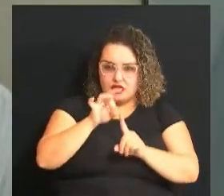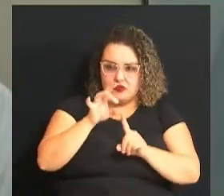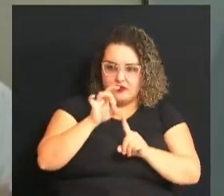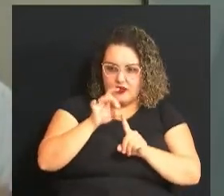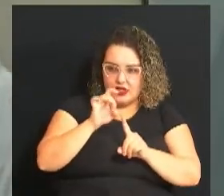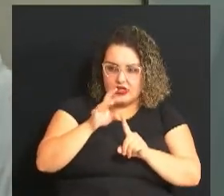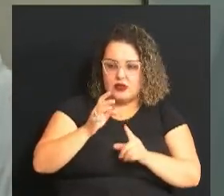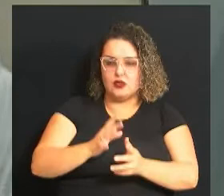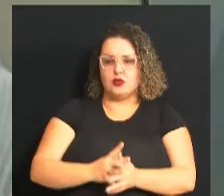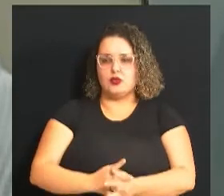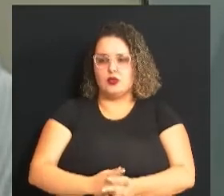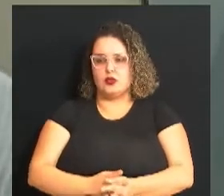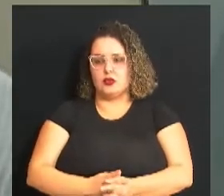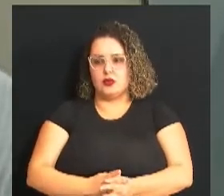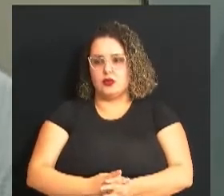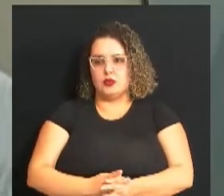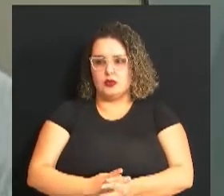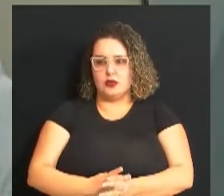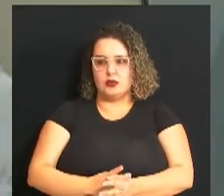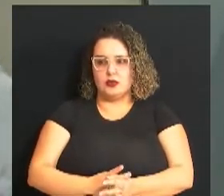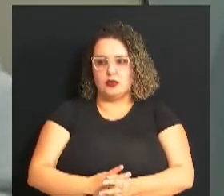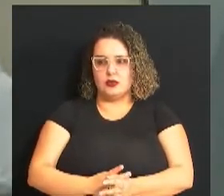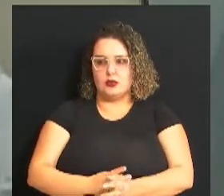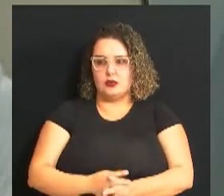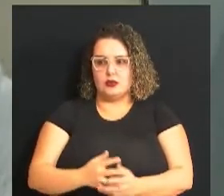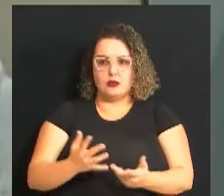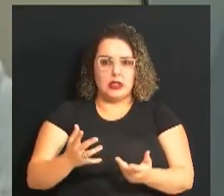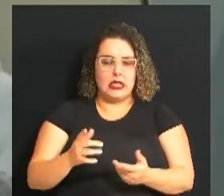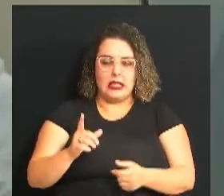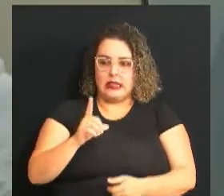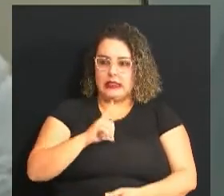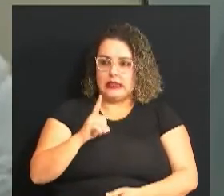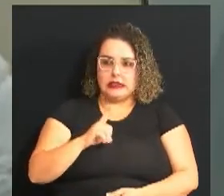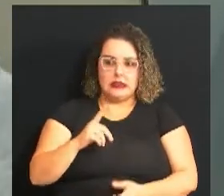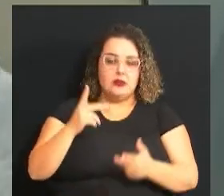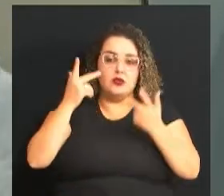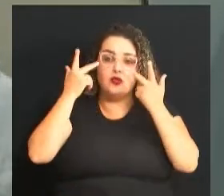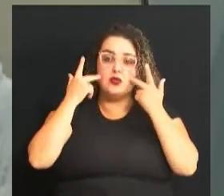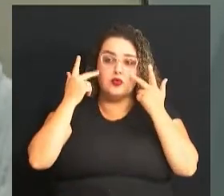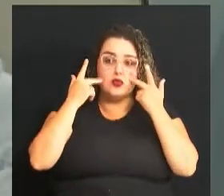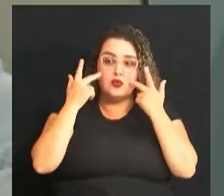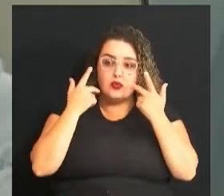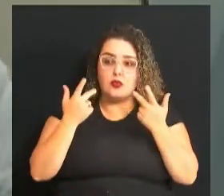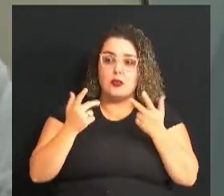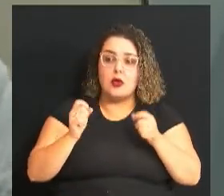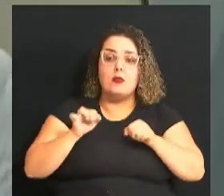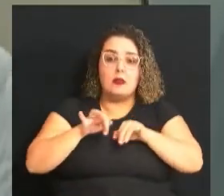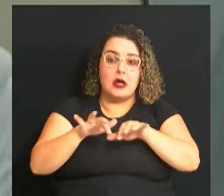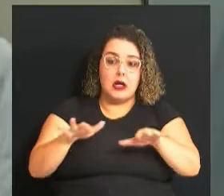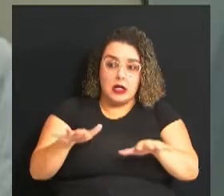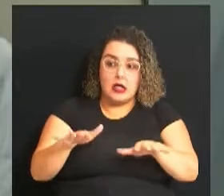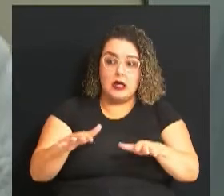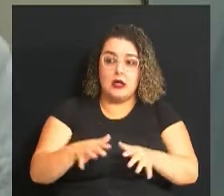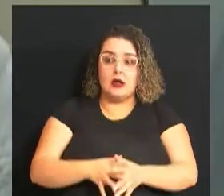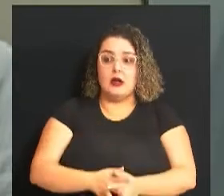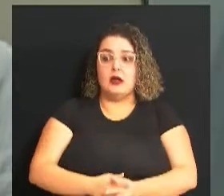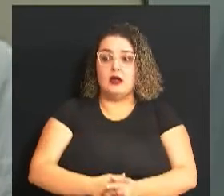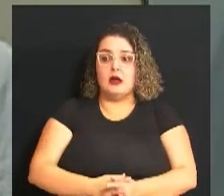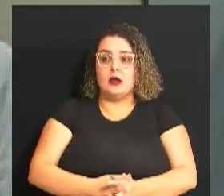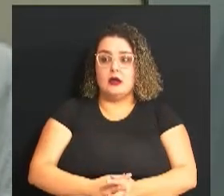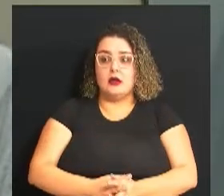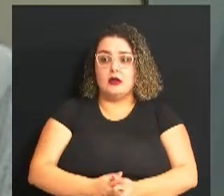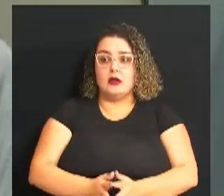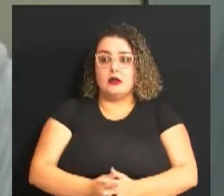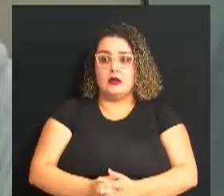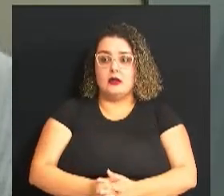Aquelas injeção de vidro, aquilo foi muito comum a contaminação, tanto que